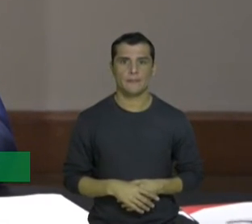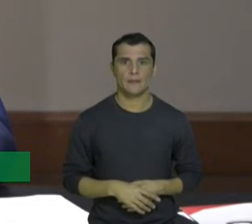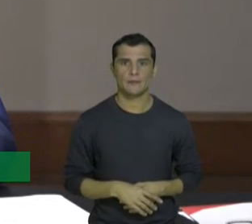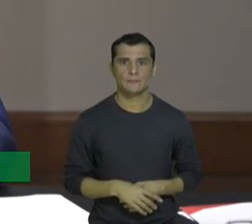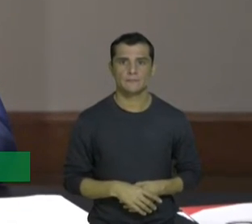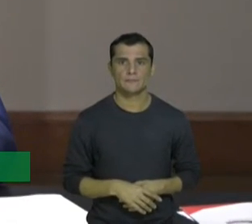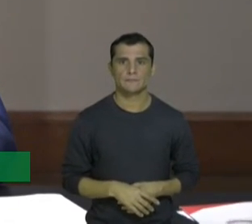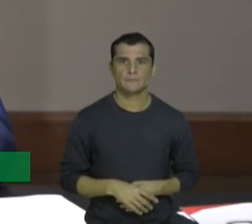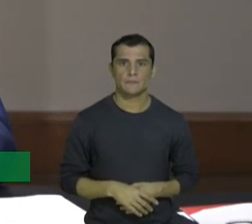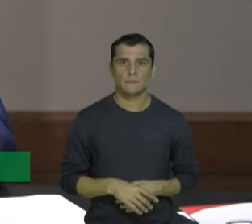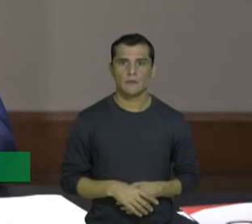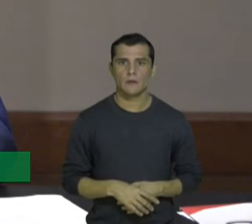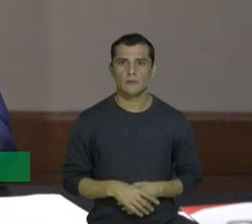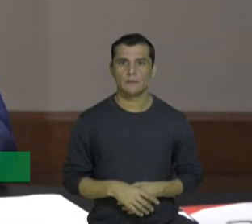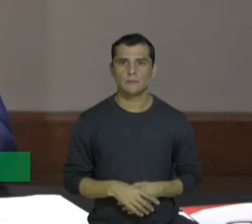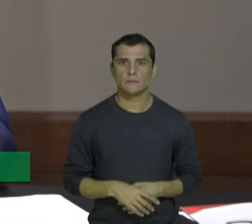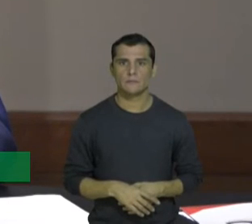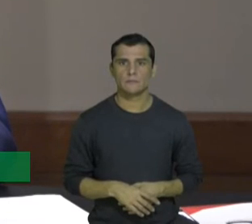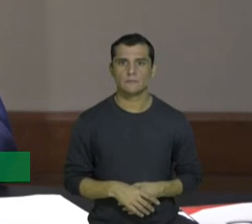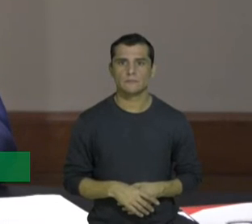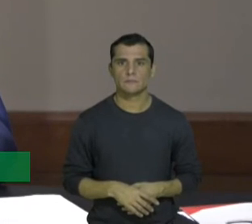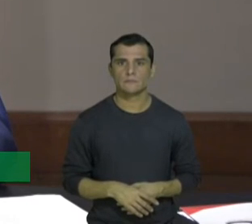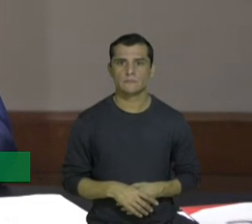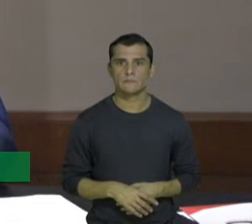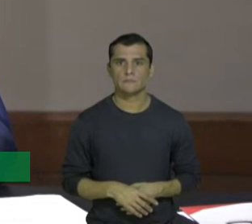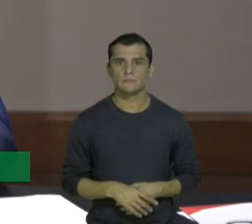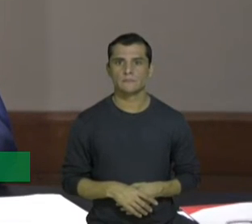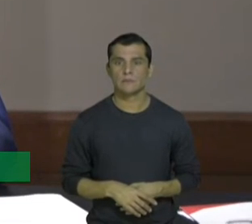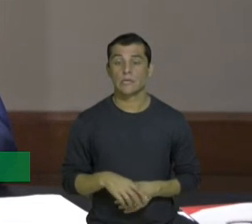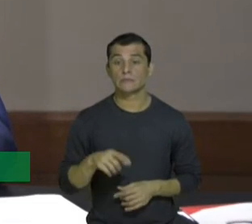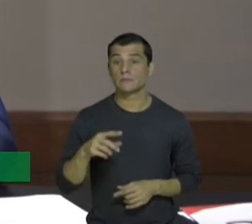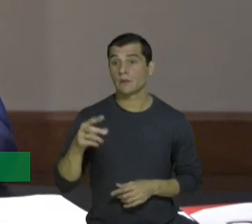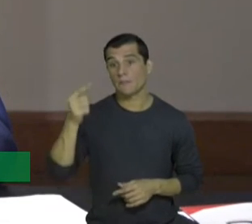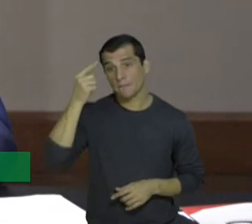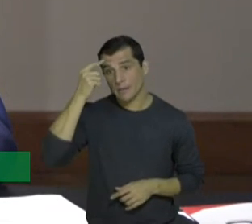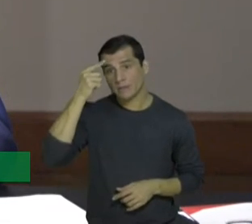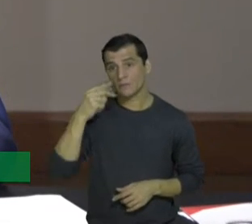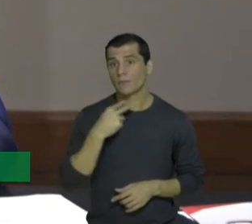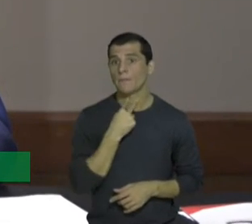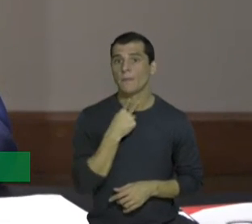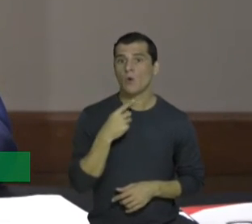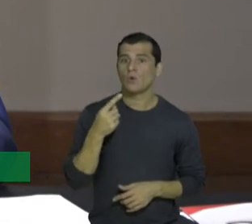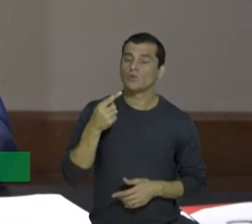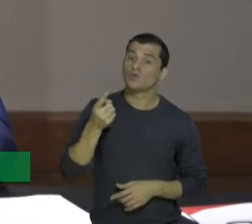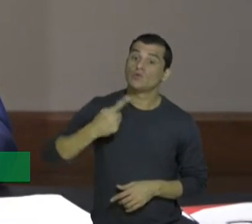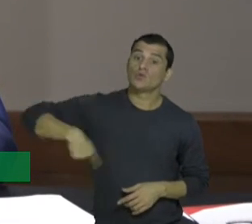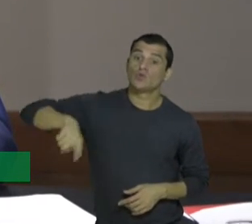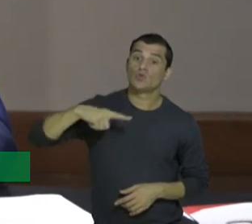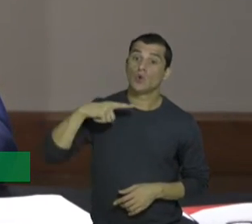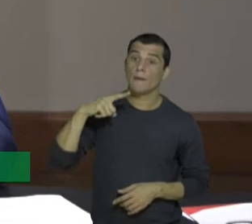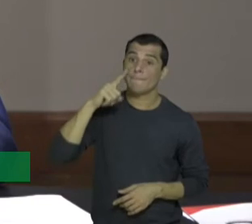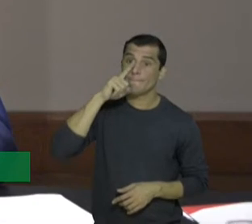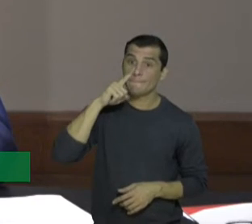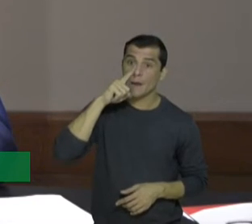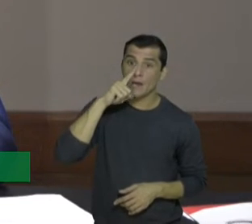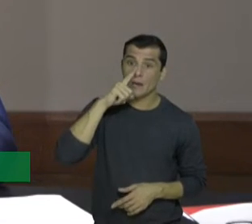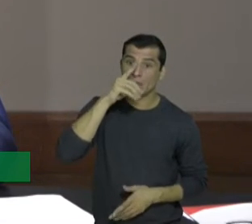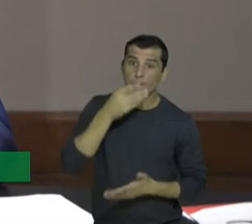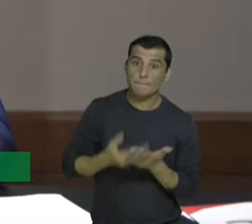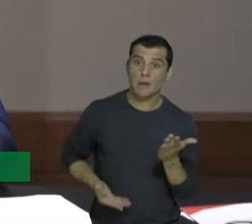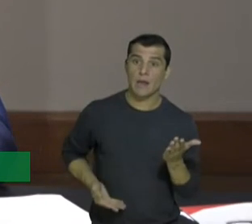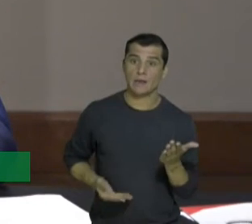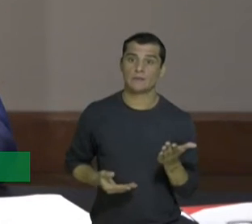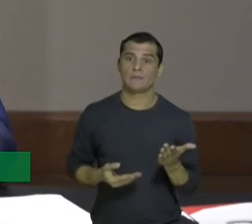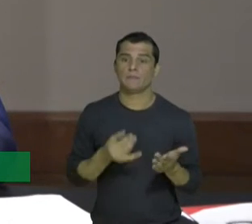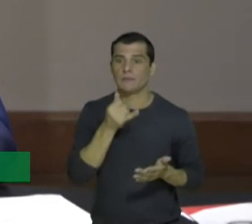eh eu acho que não podemos perder o Bond mais uma vez está certo que precisa de muito esforço ainda